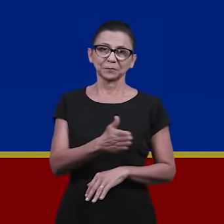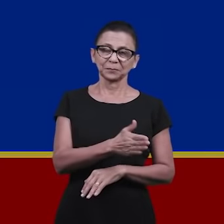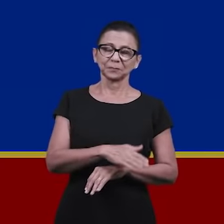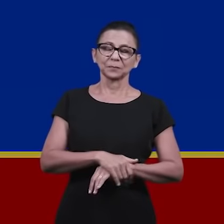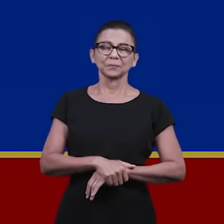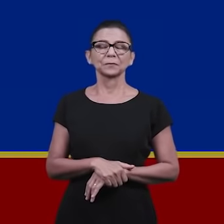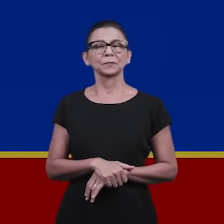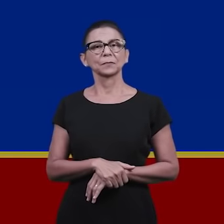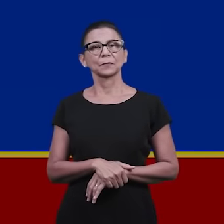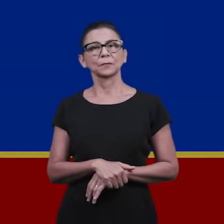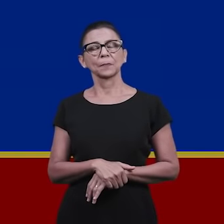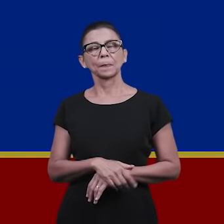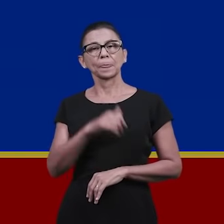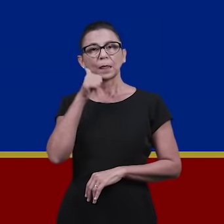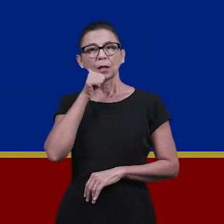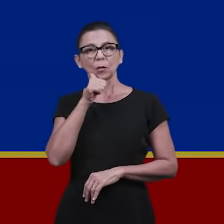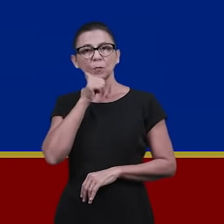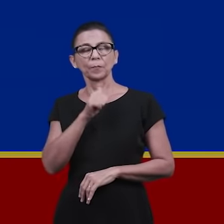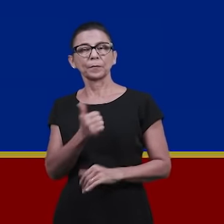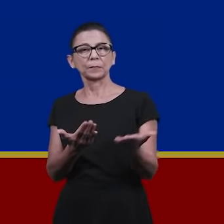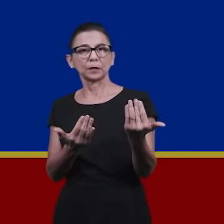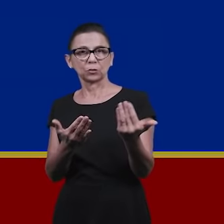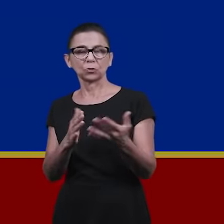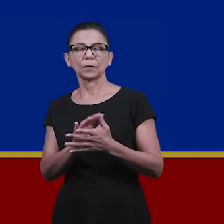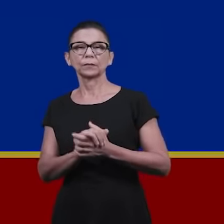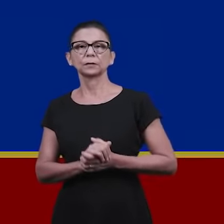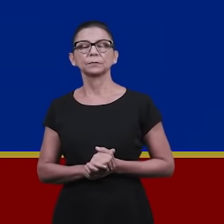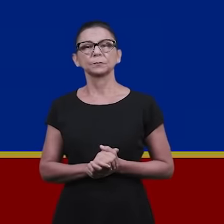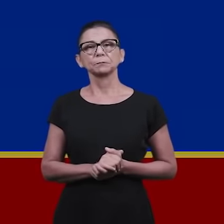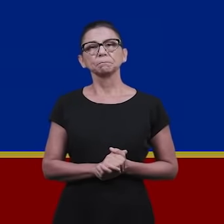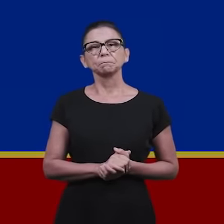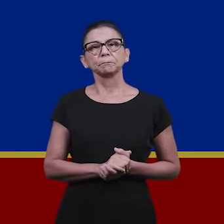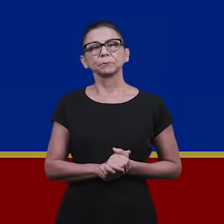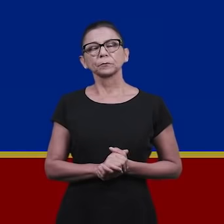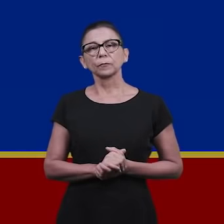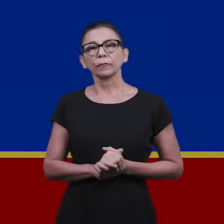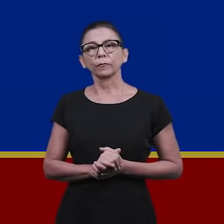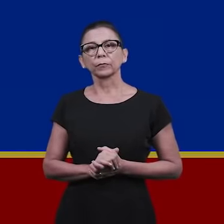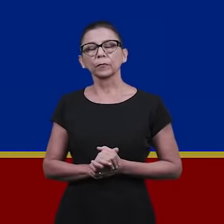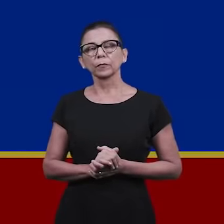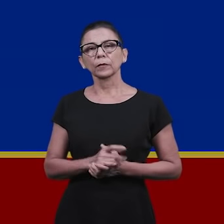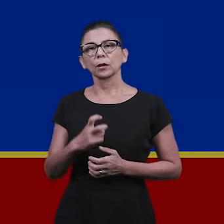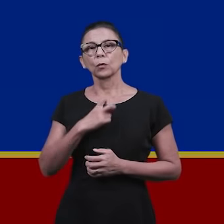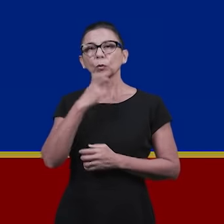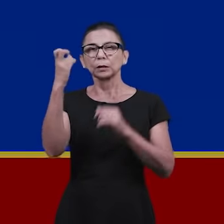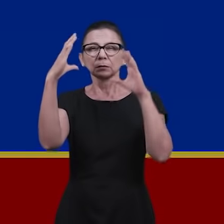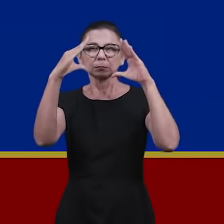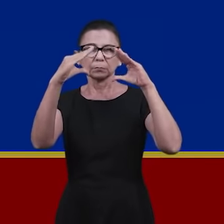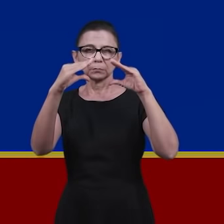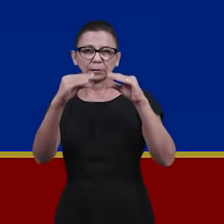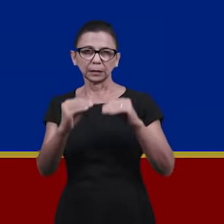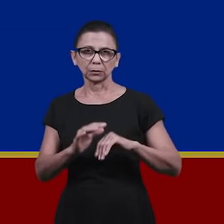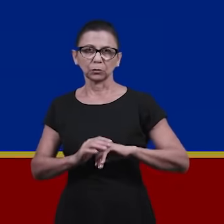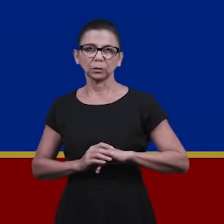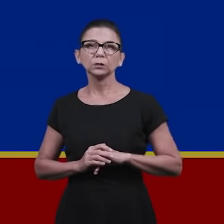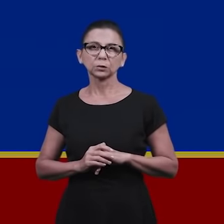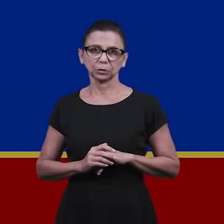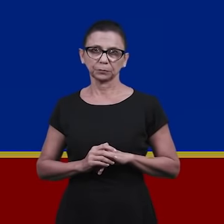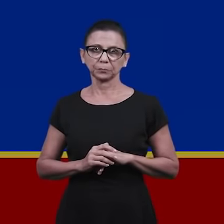o grito da meia-noite unirá os escolhidos nos 4 cantos da terra para o